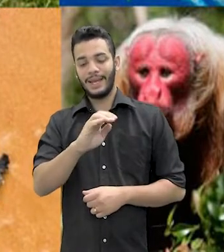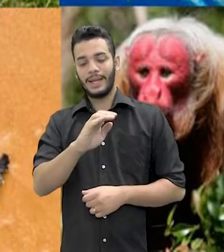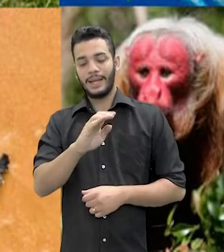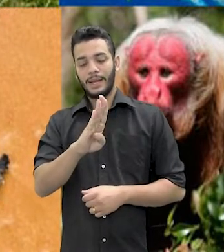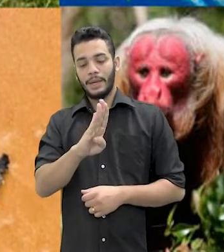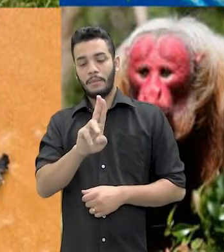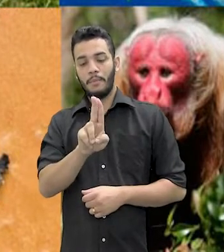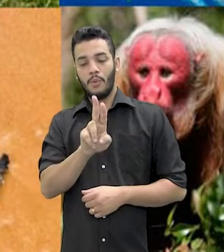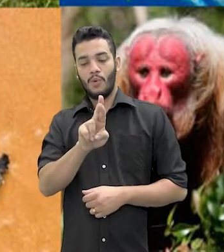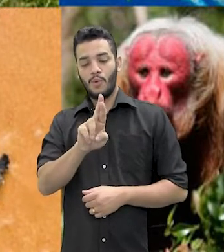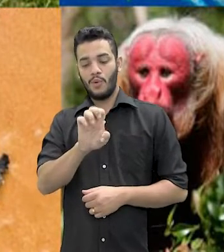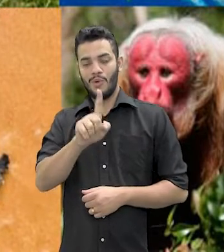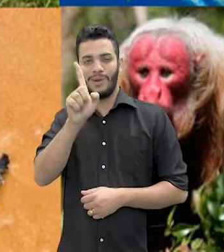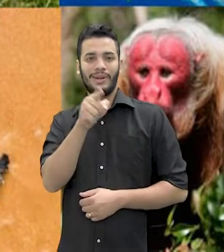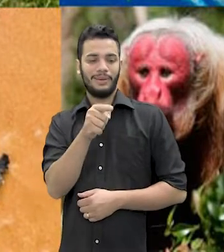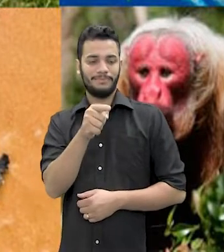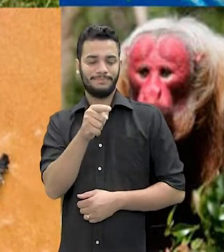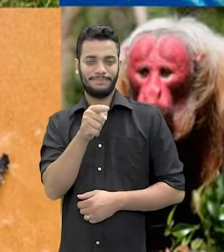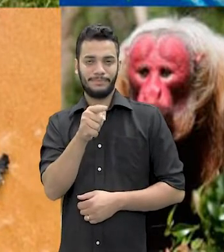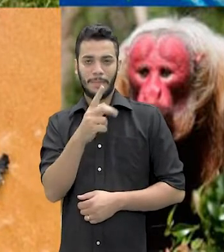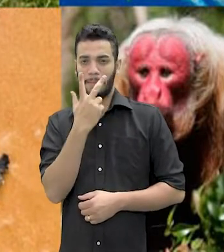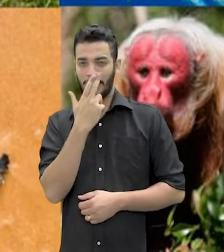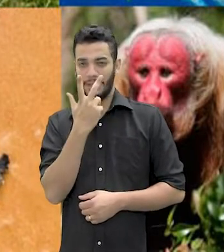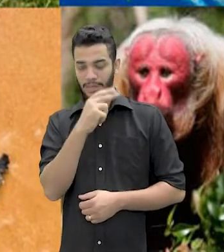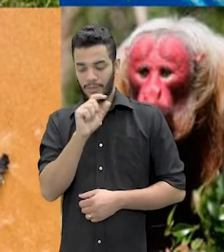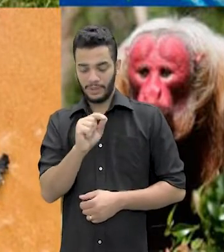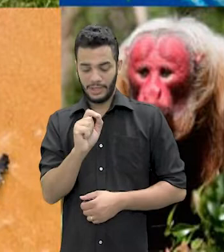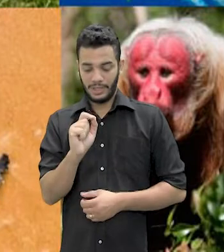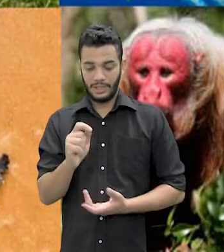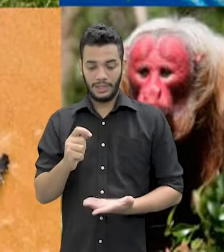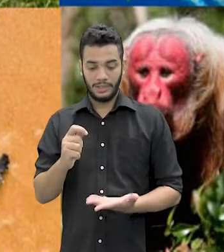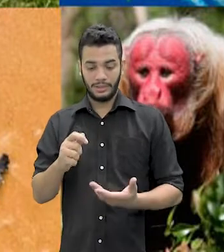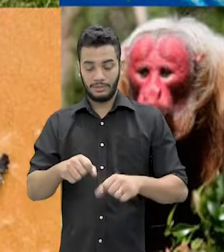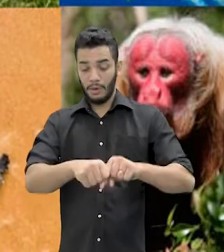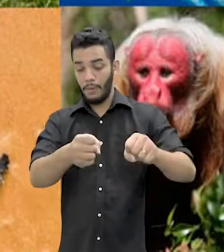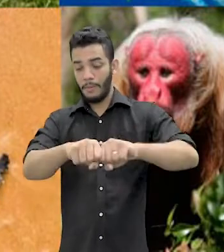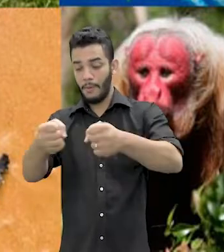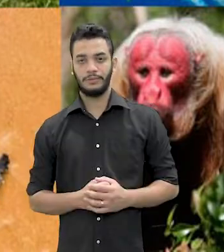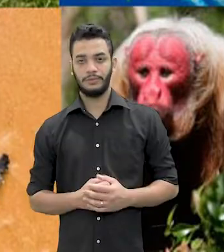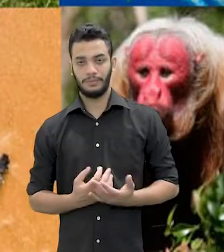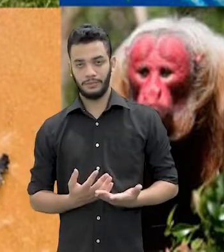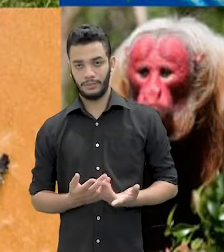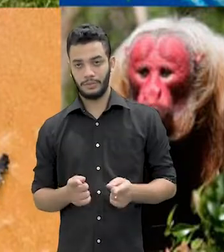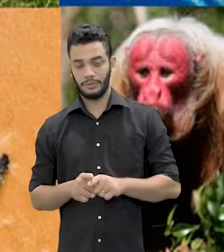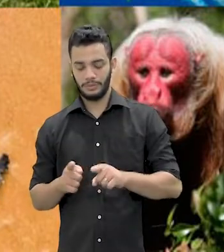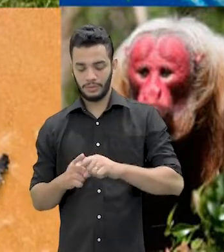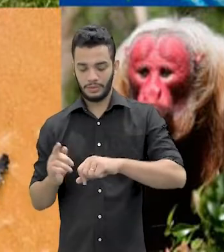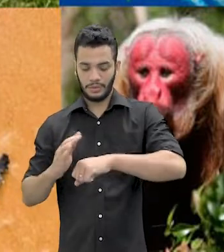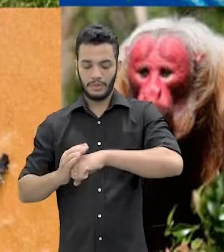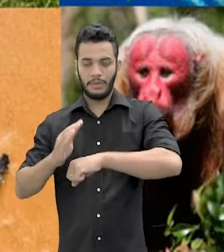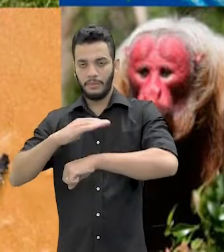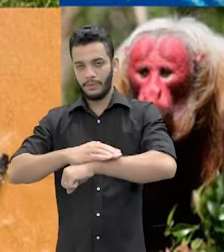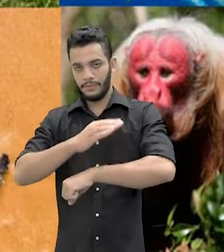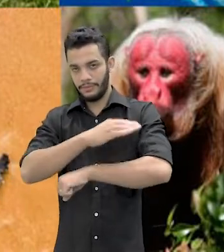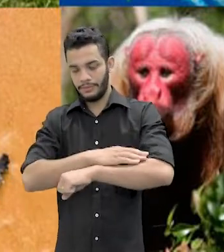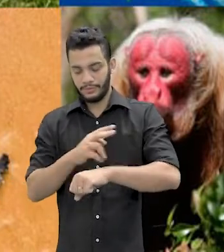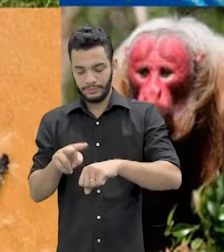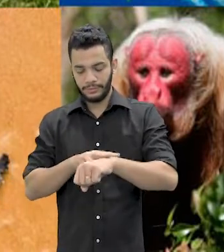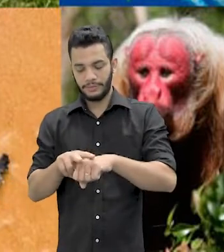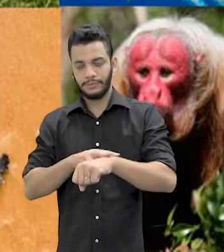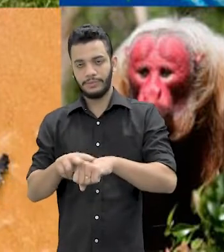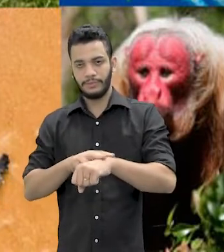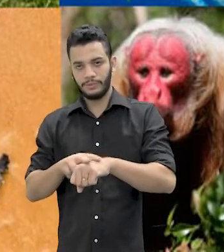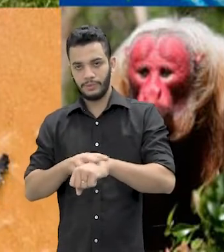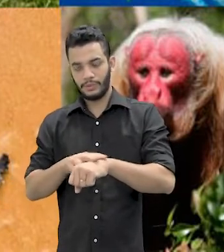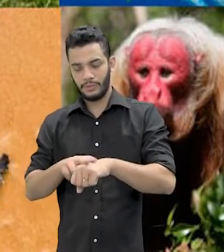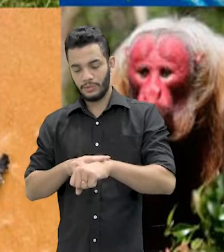a destruição do seu habitat, como consequência, o desmatamento. A perereca verde da Fímbria